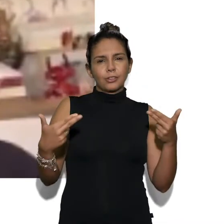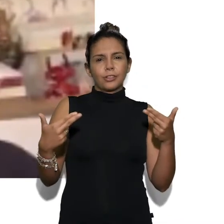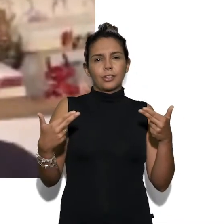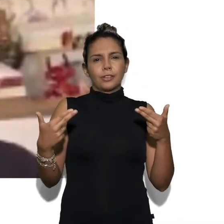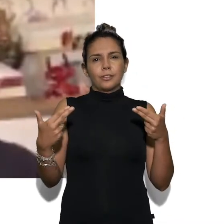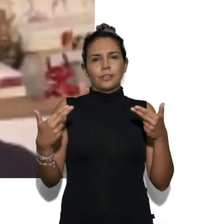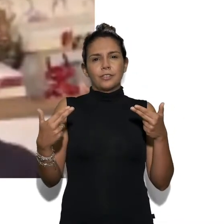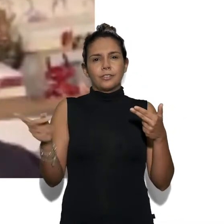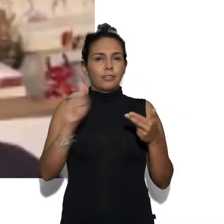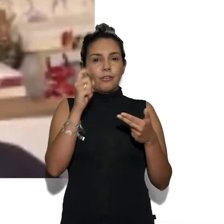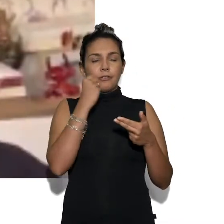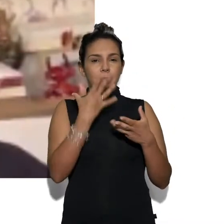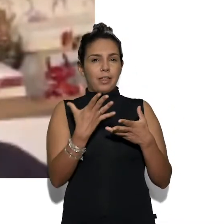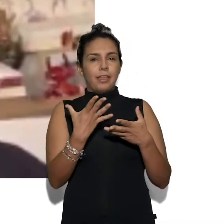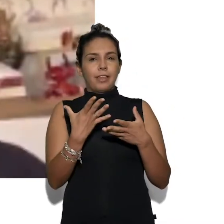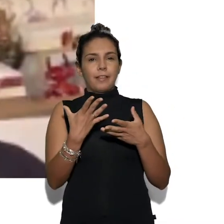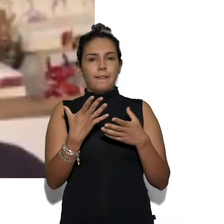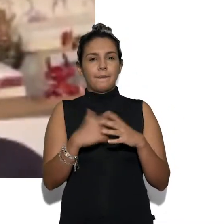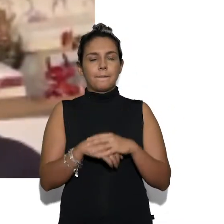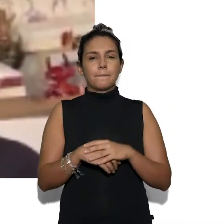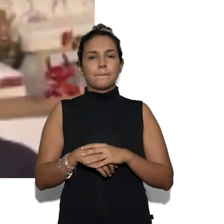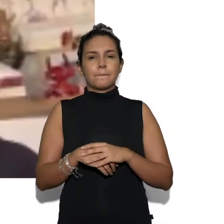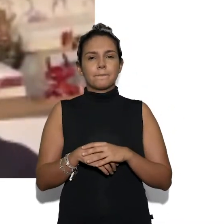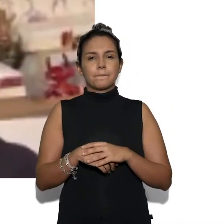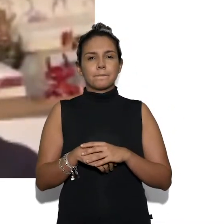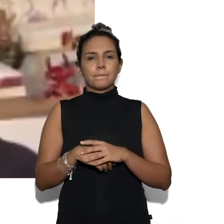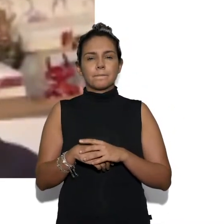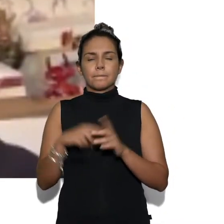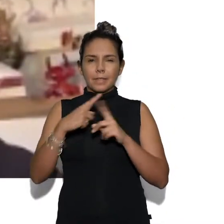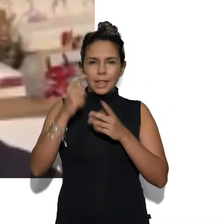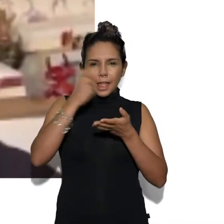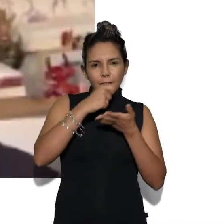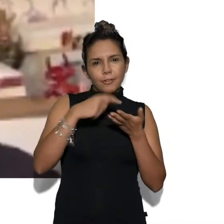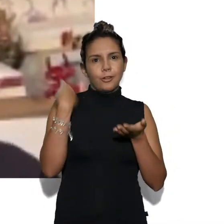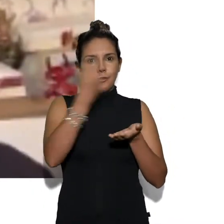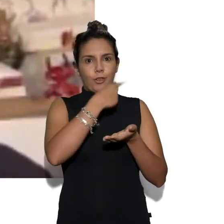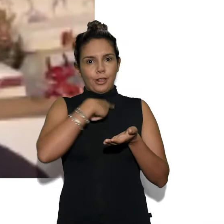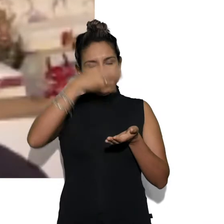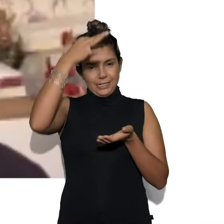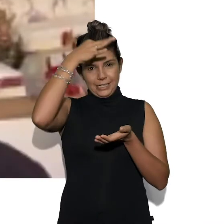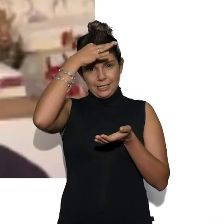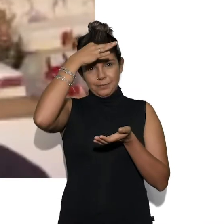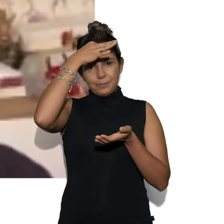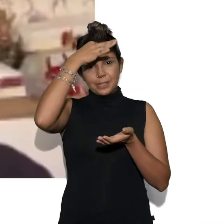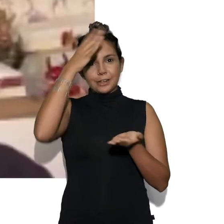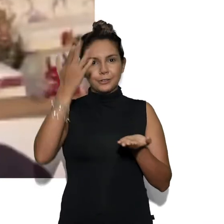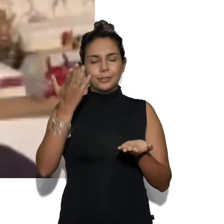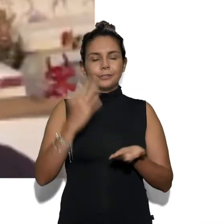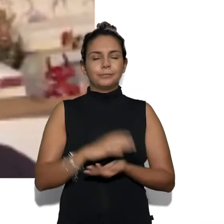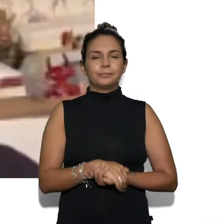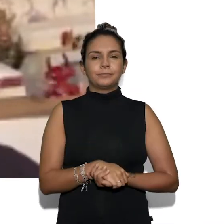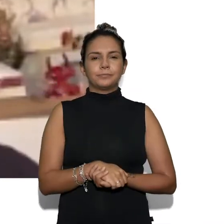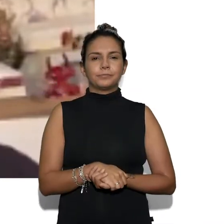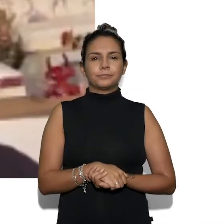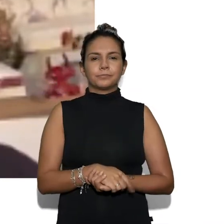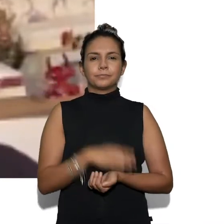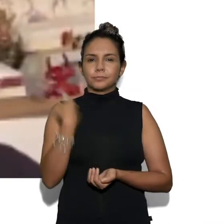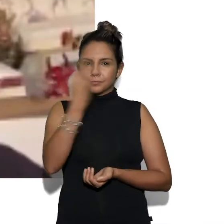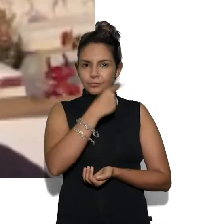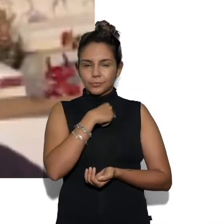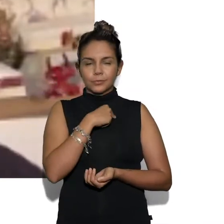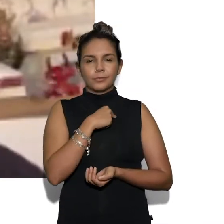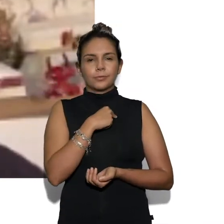eventualmente não foi bem assim, mas se inscreveu no nosso espírito como sendo assim, e a gente